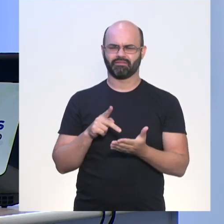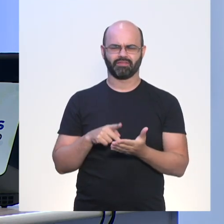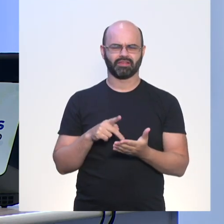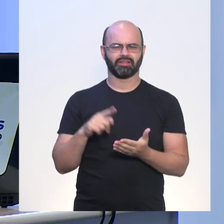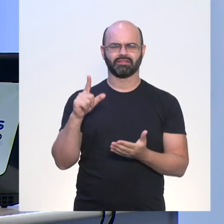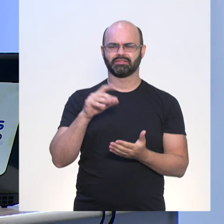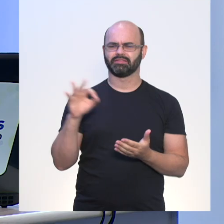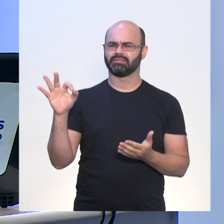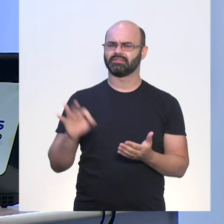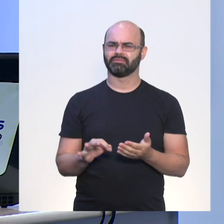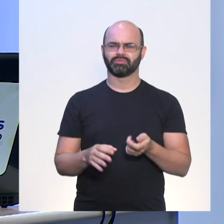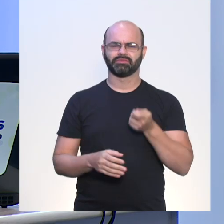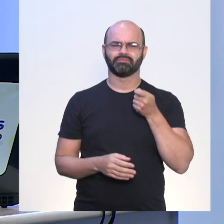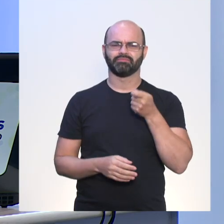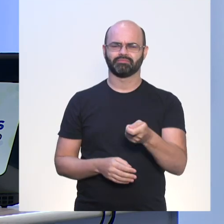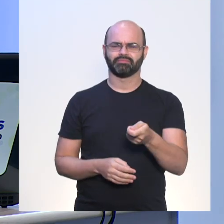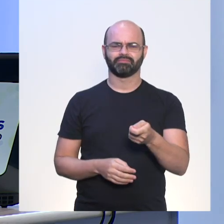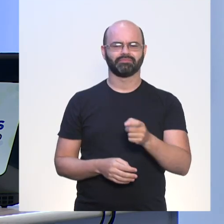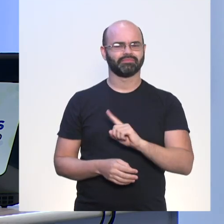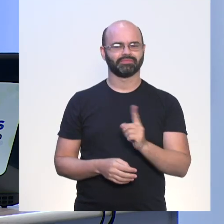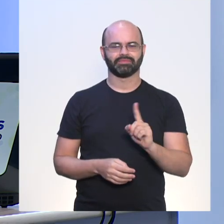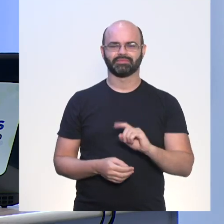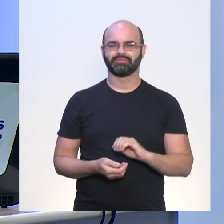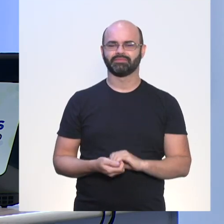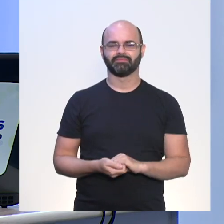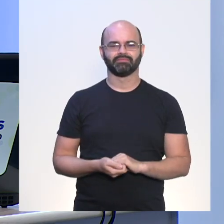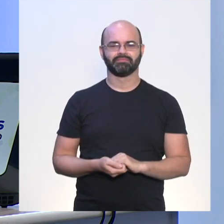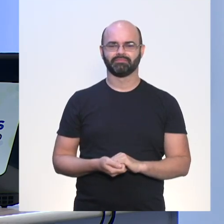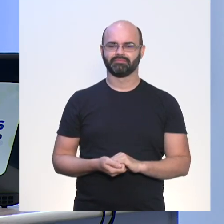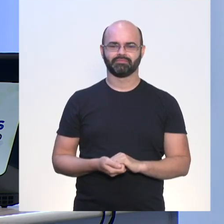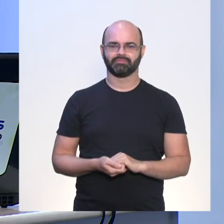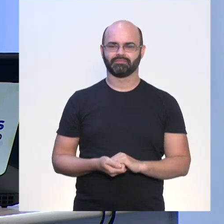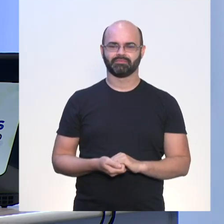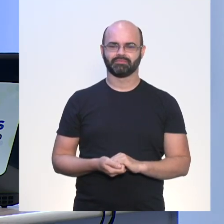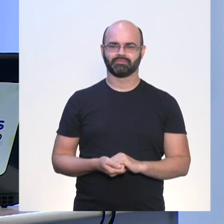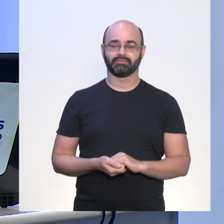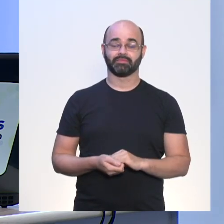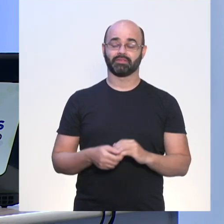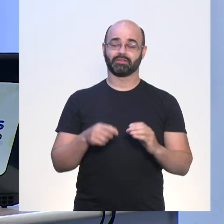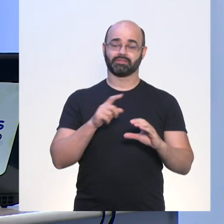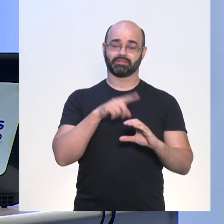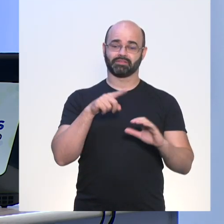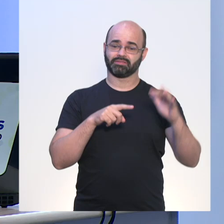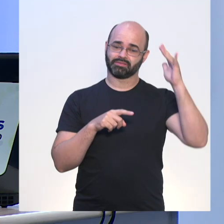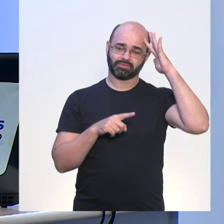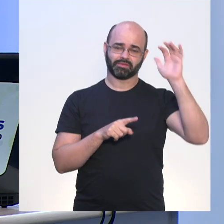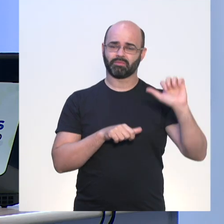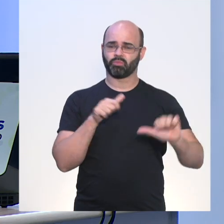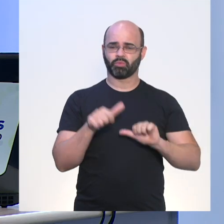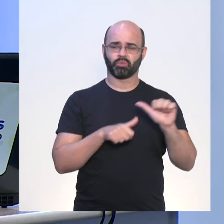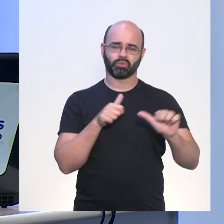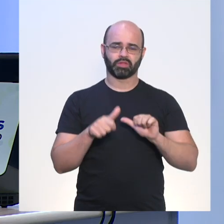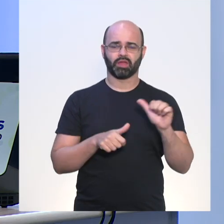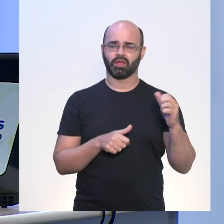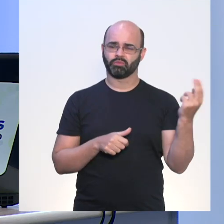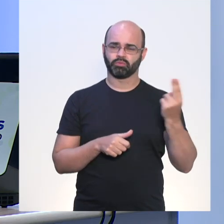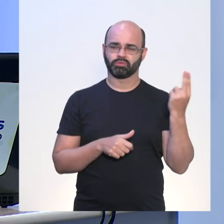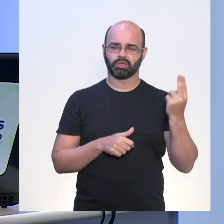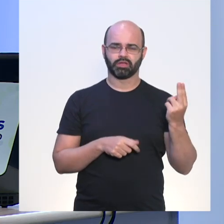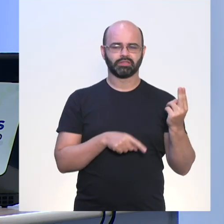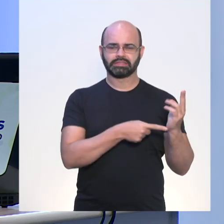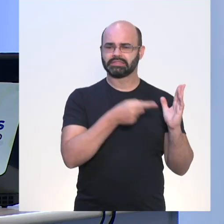absoluta sempre, e assim as teorias científicas elas não podem mudar, elas não podem, não, tem que ser sempre aquela.